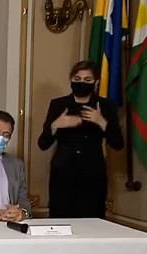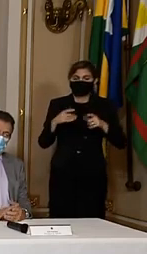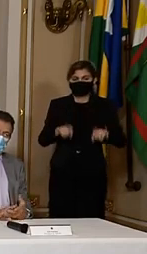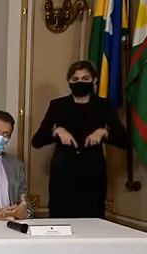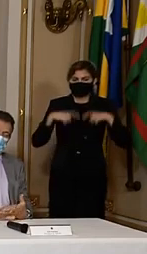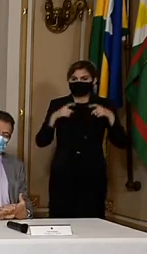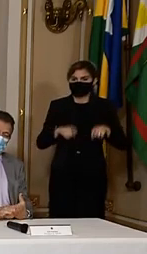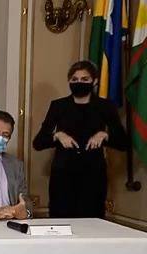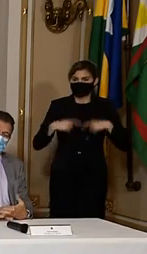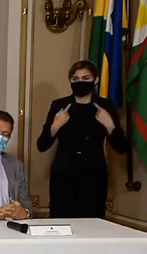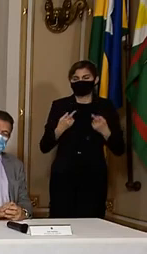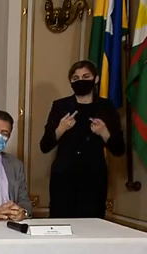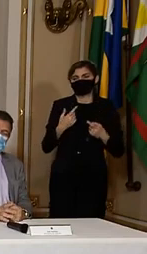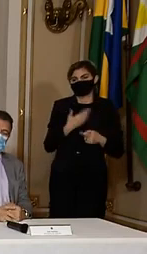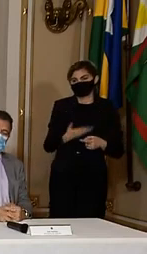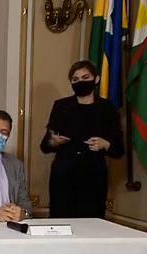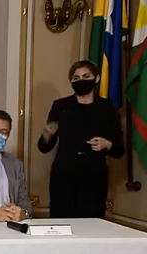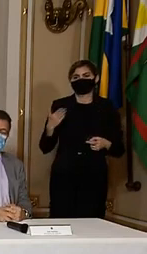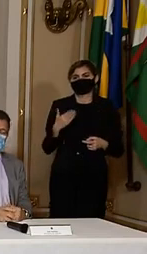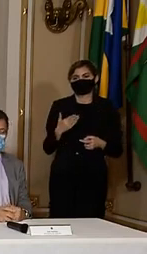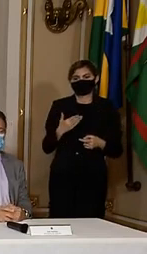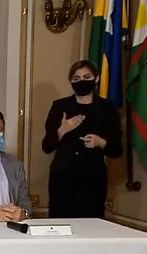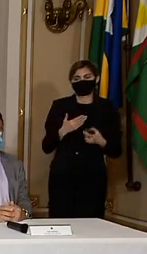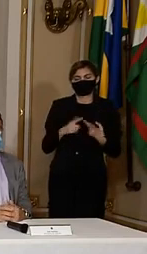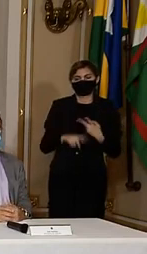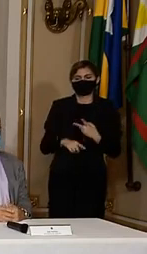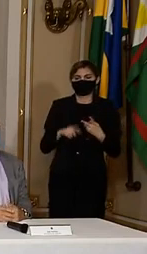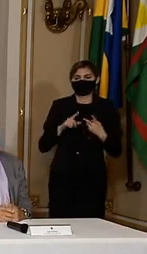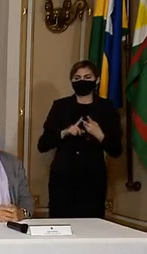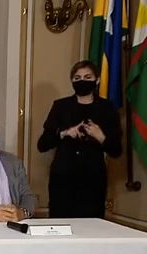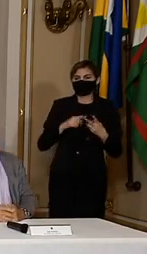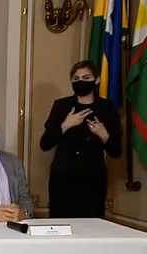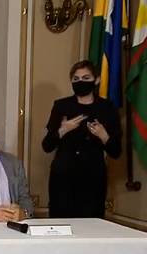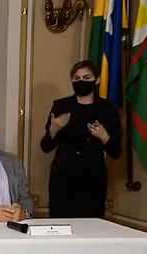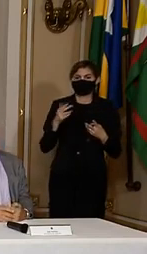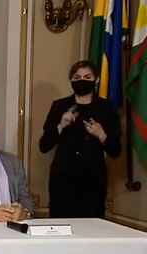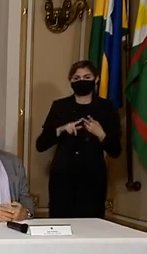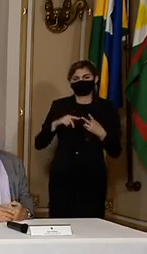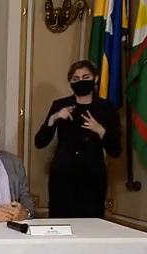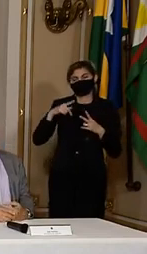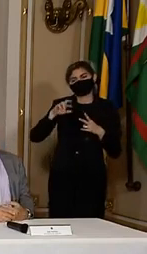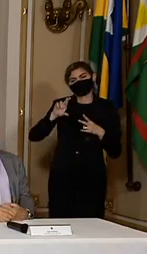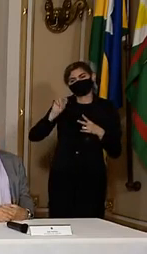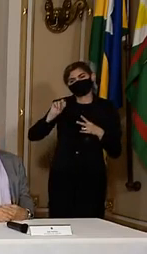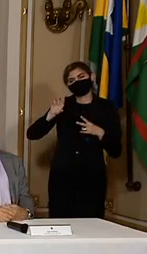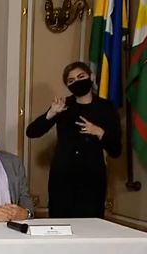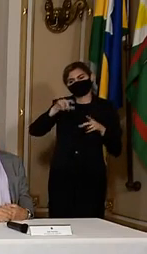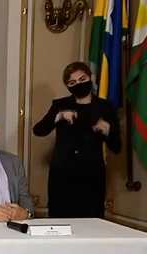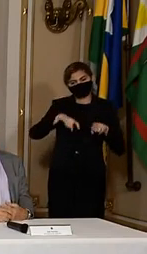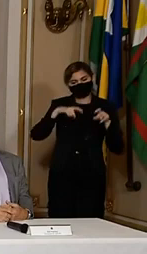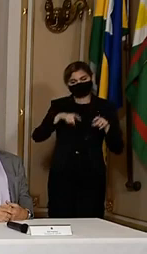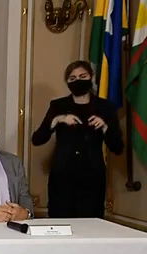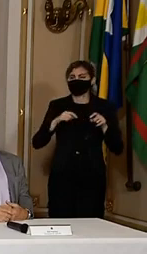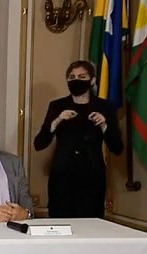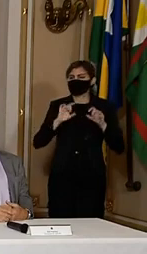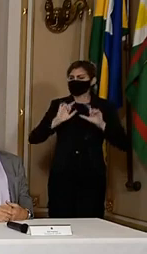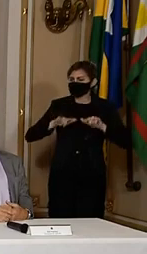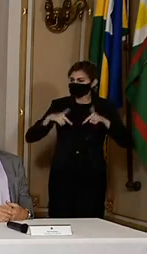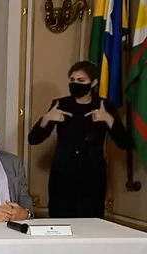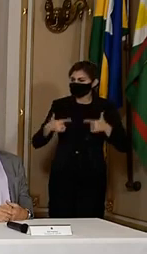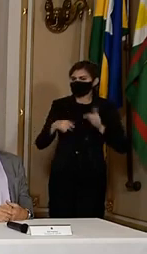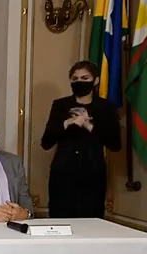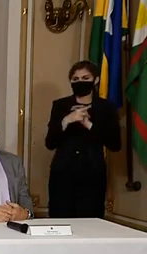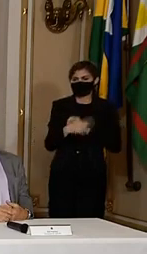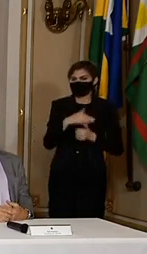Desenvolvimento Agrário seja através do Ipa seja através do prorural seja através das próprias ações